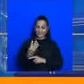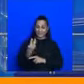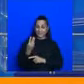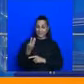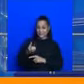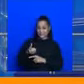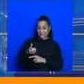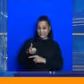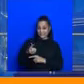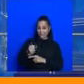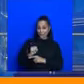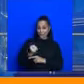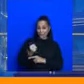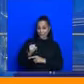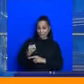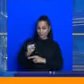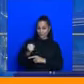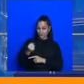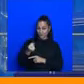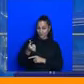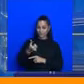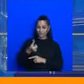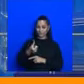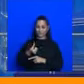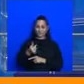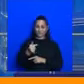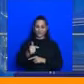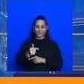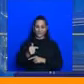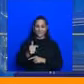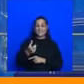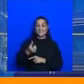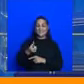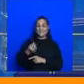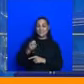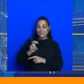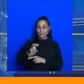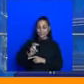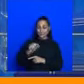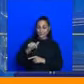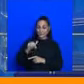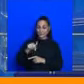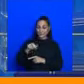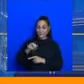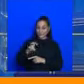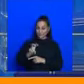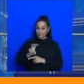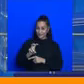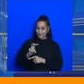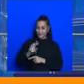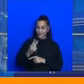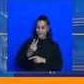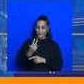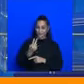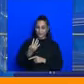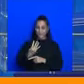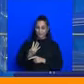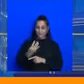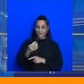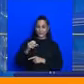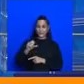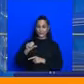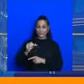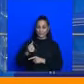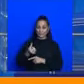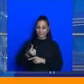04, 36, 88, 67, 65, 75,